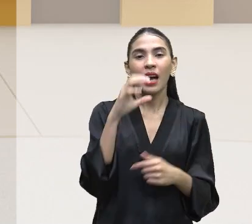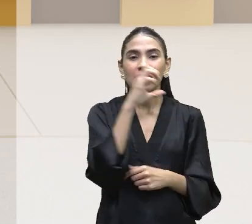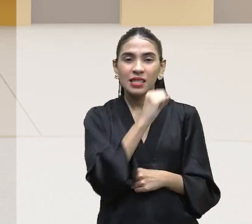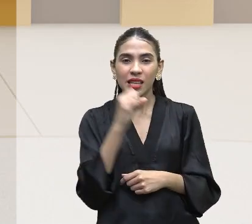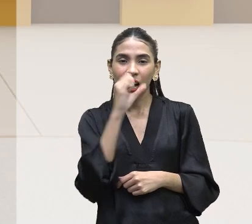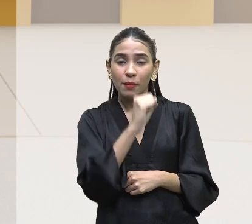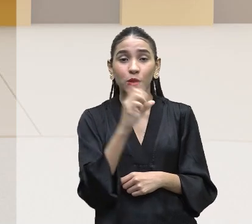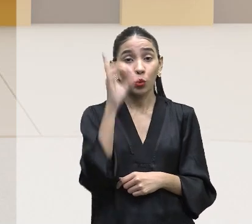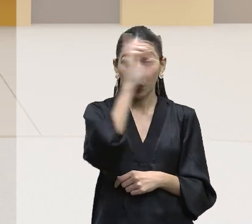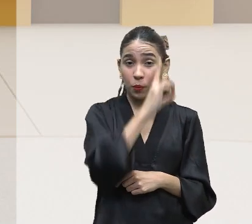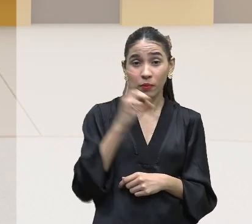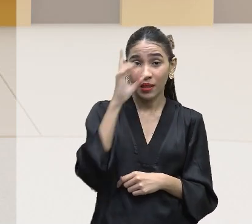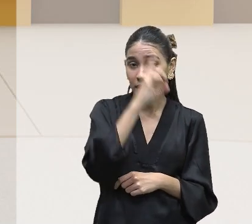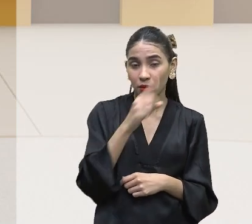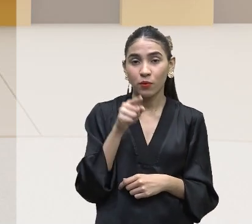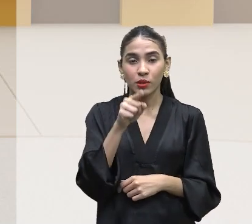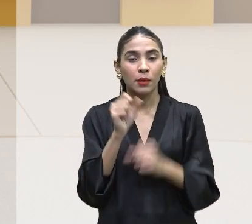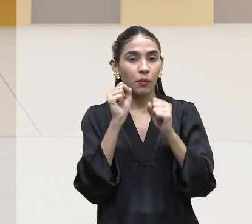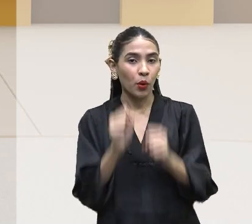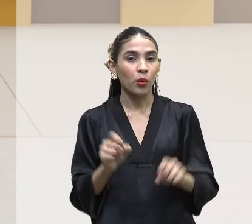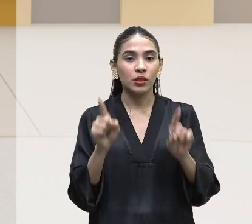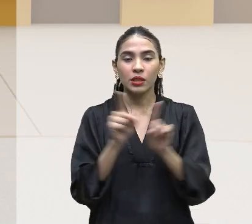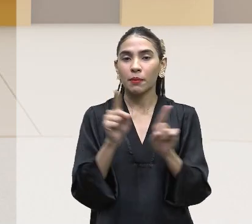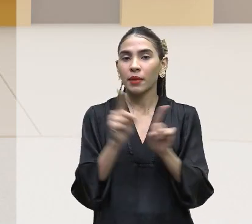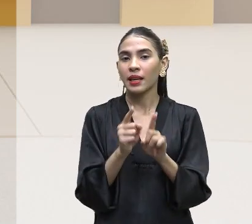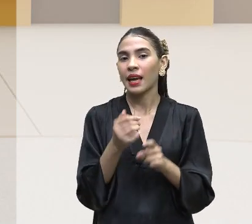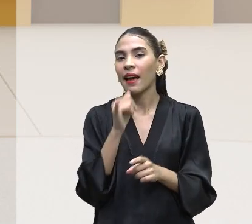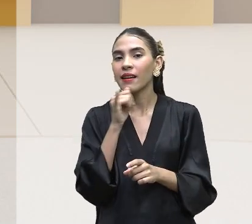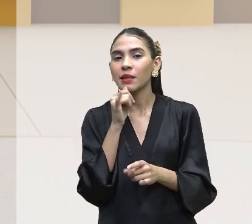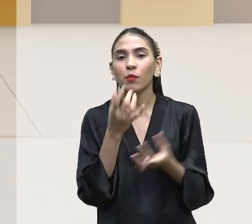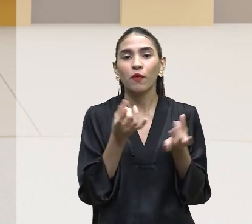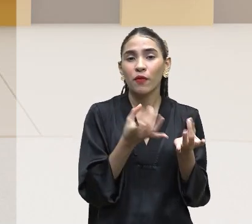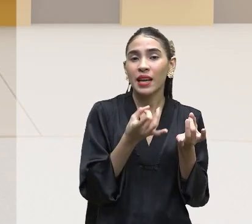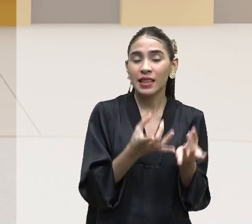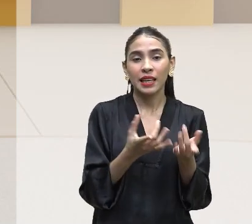você pode fazer o quê? Você pode vender aqueles itens que você